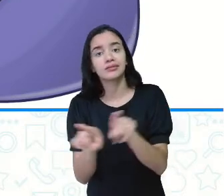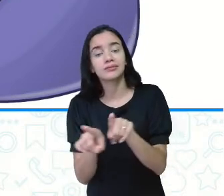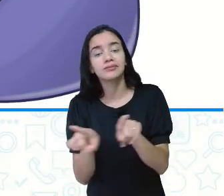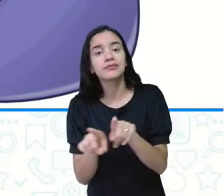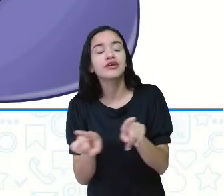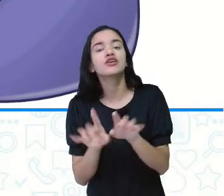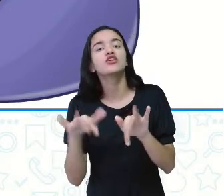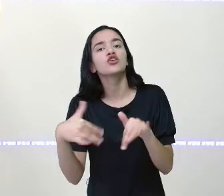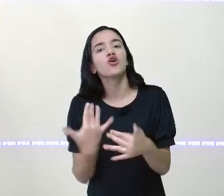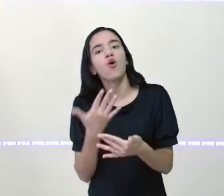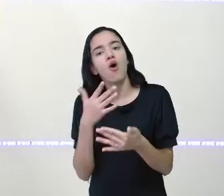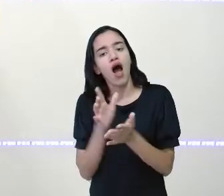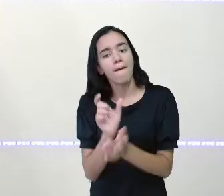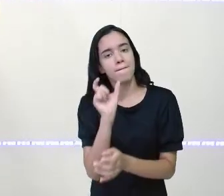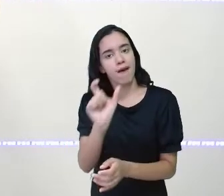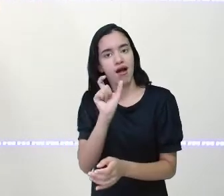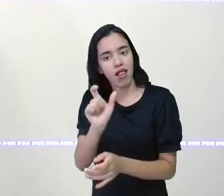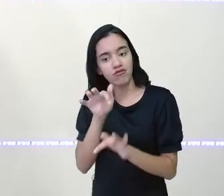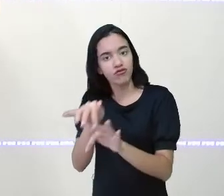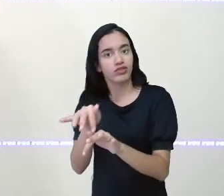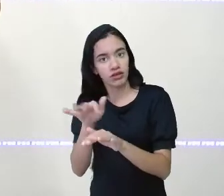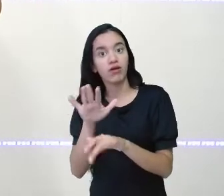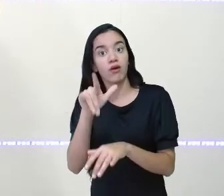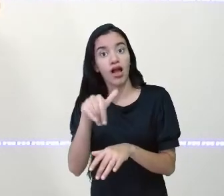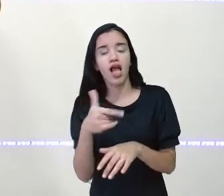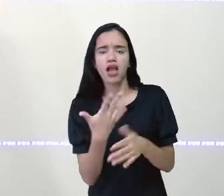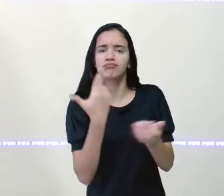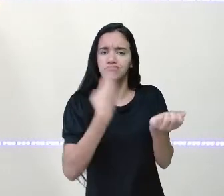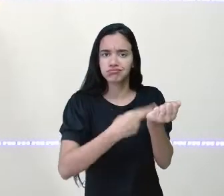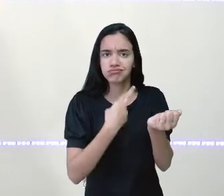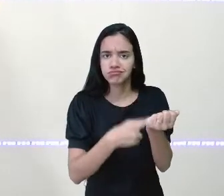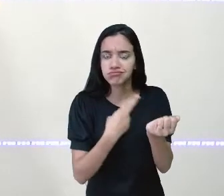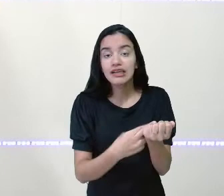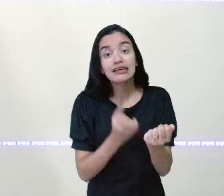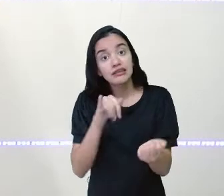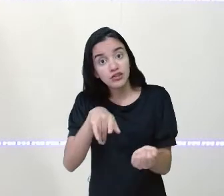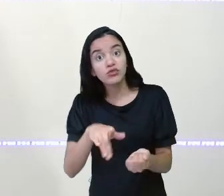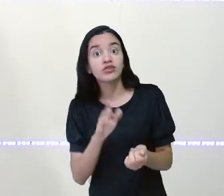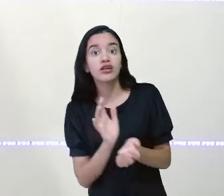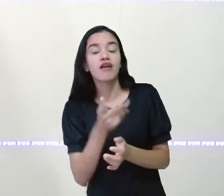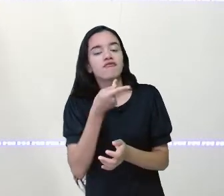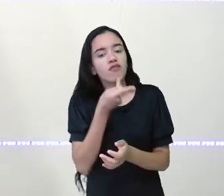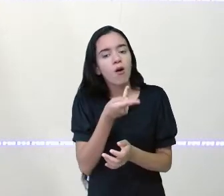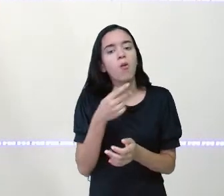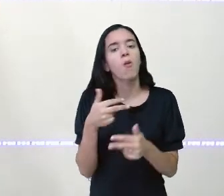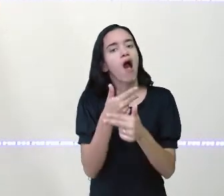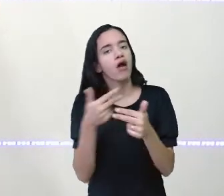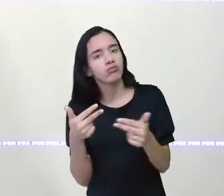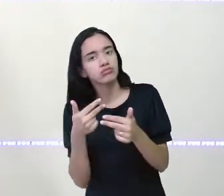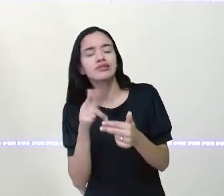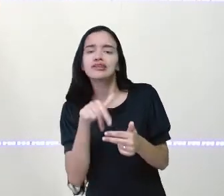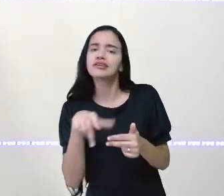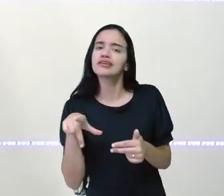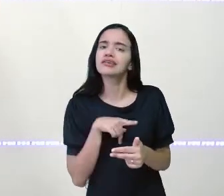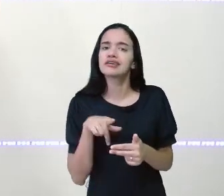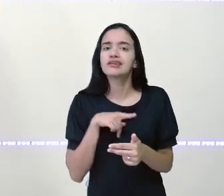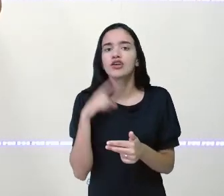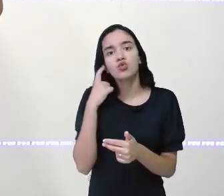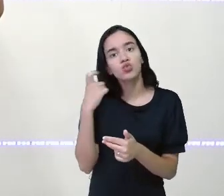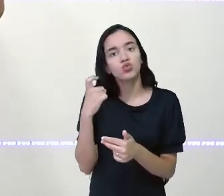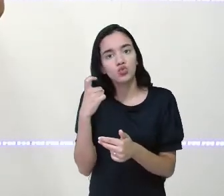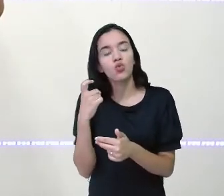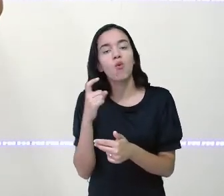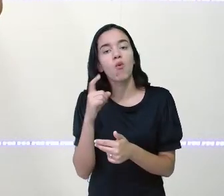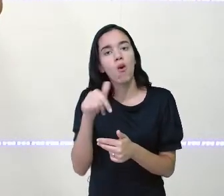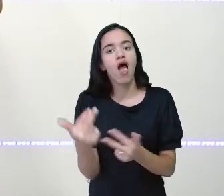som final, tá certo? Então, isso é uma rima. Se você fala alguma coisa que tem o mesmo som